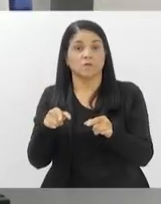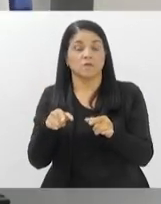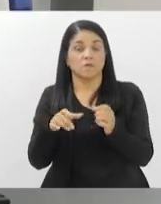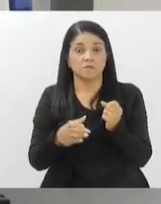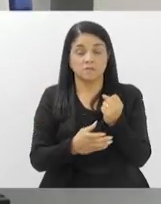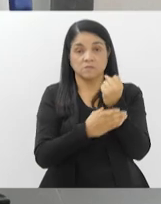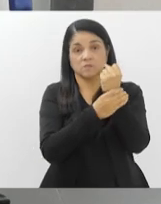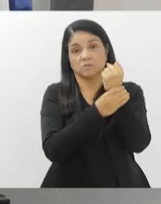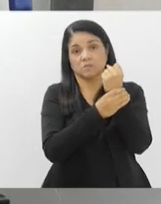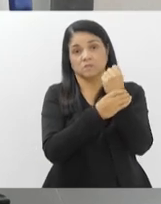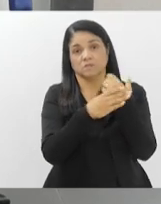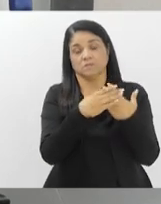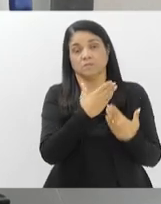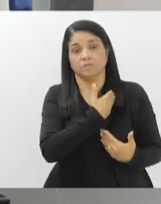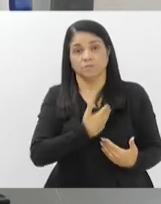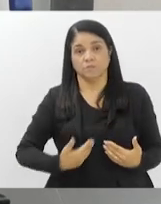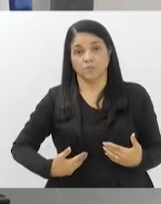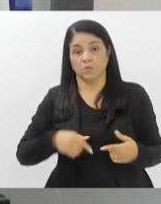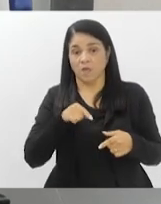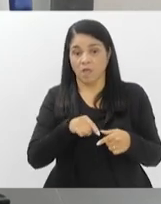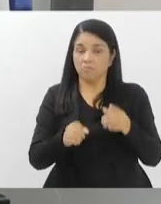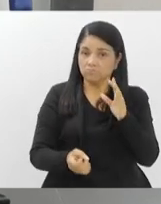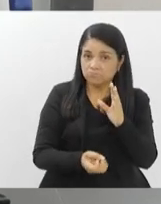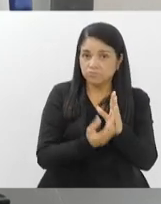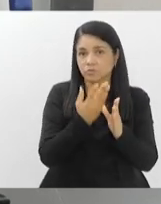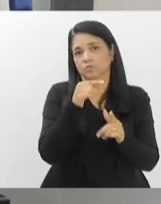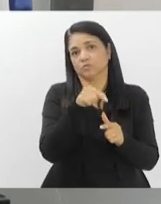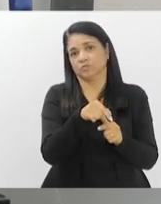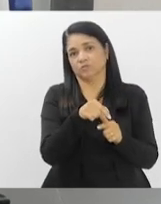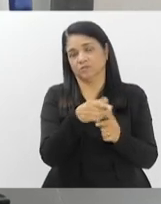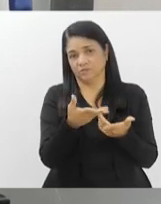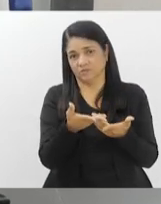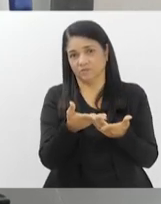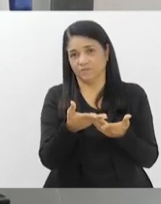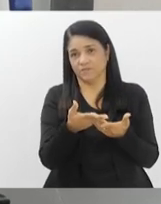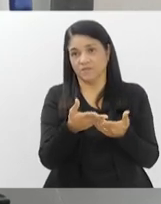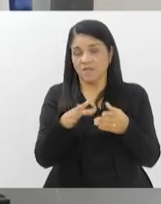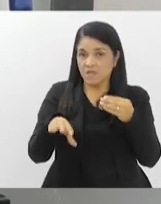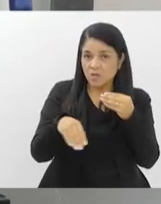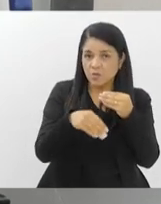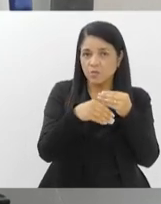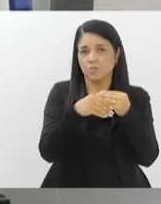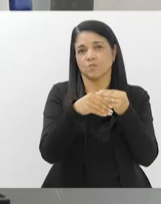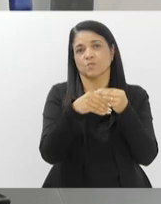quem produz. Então, só para deixar claro, olha, ele